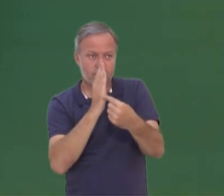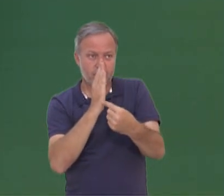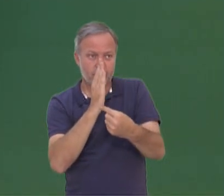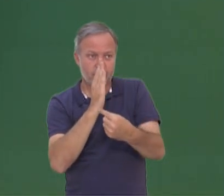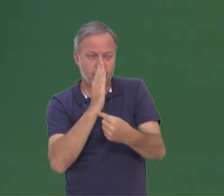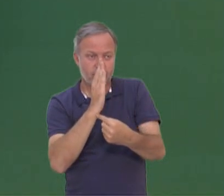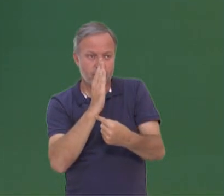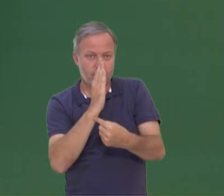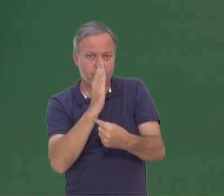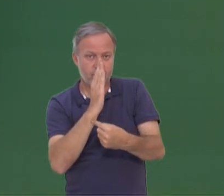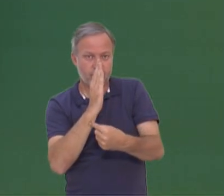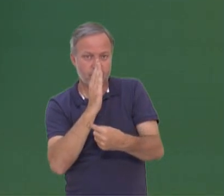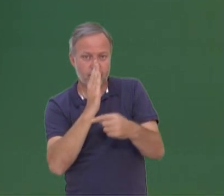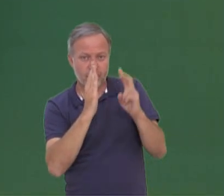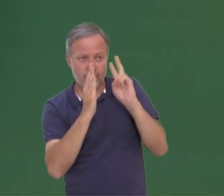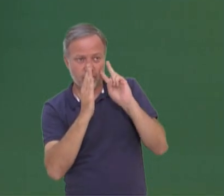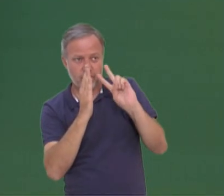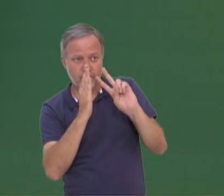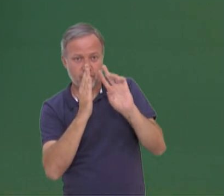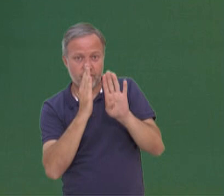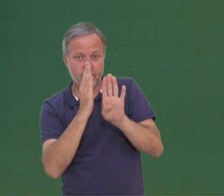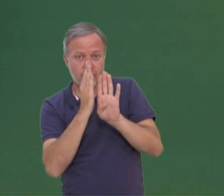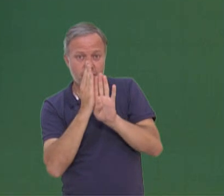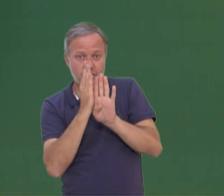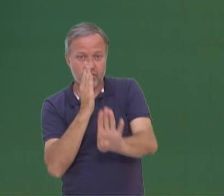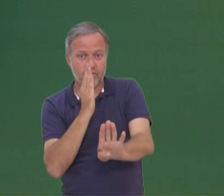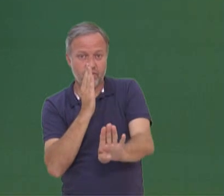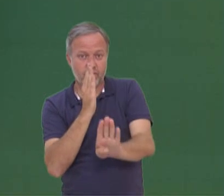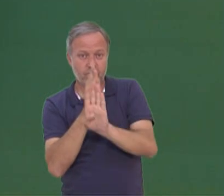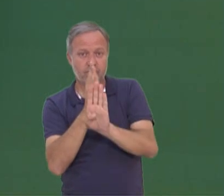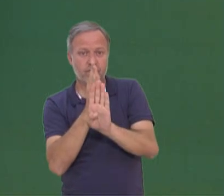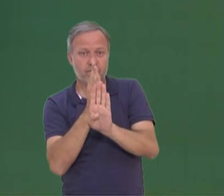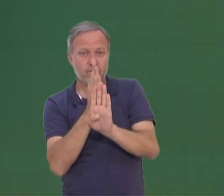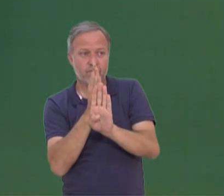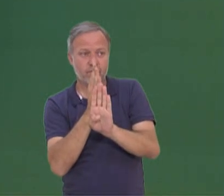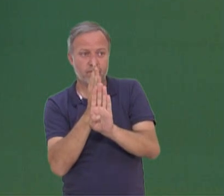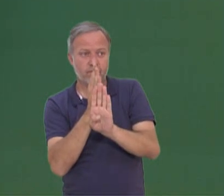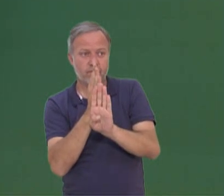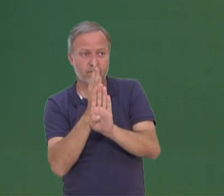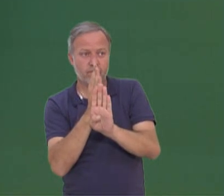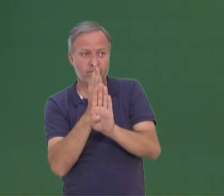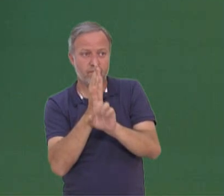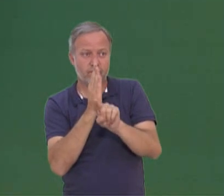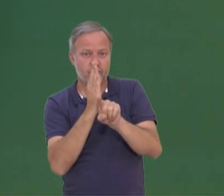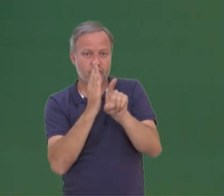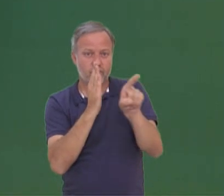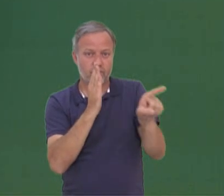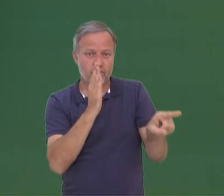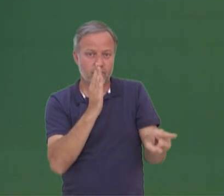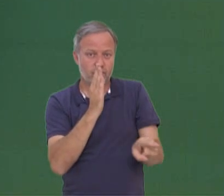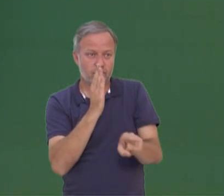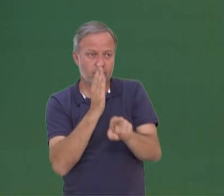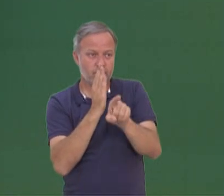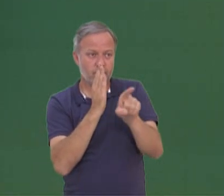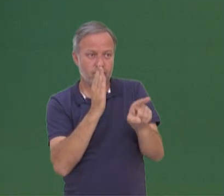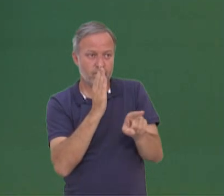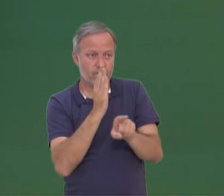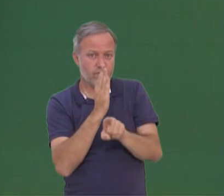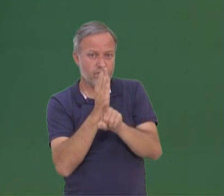elétrons atravessaram a amostra e bateram num filme. Onde o elétron bateu no filme, o filme